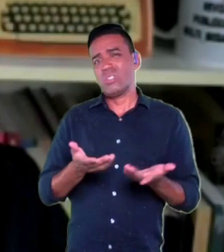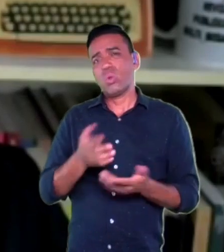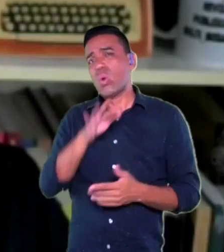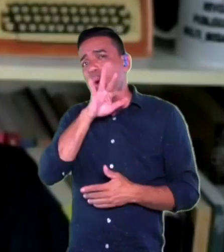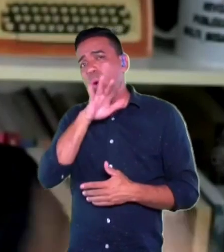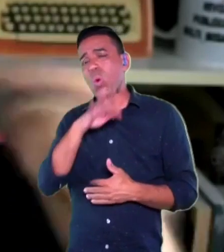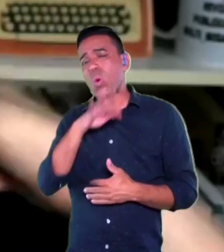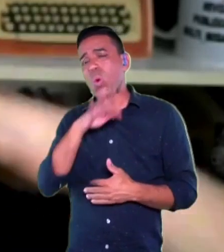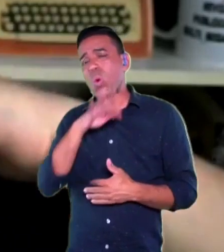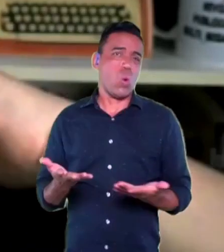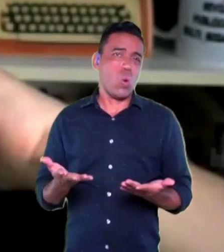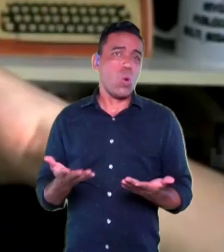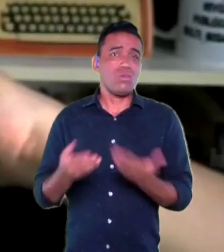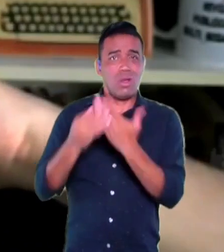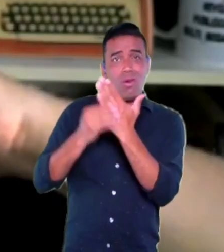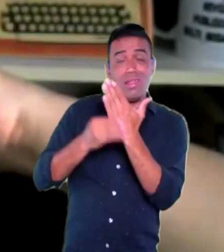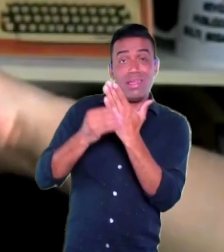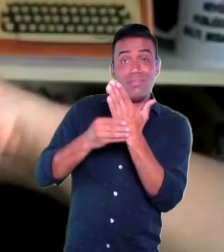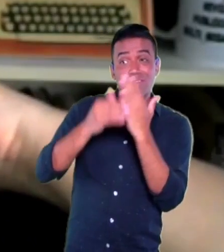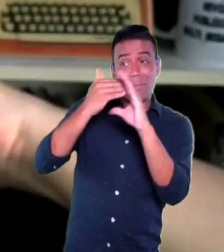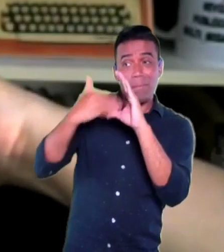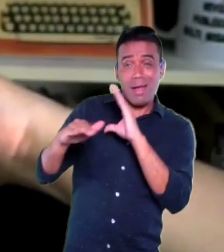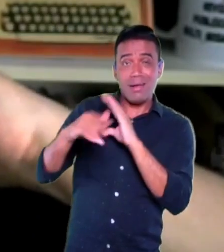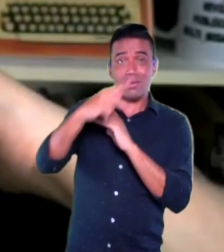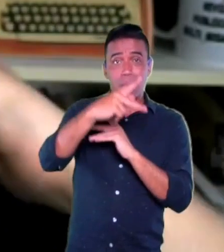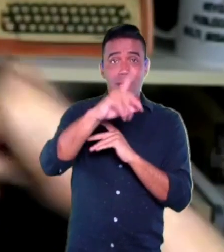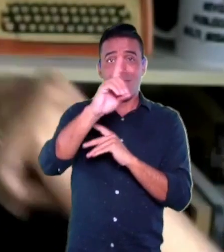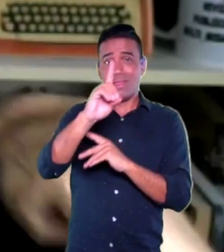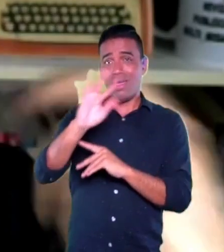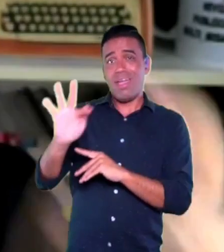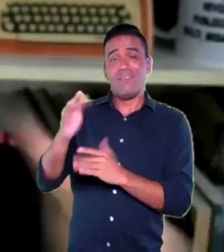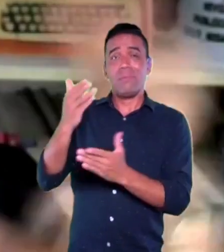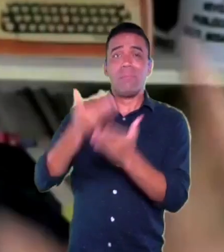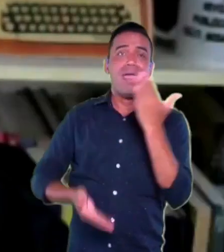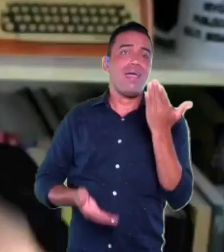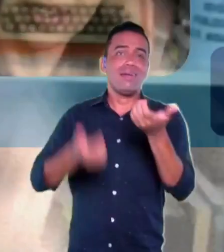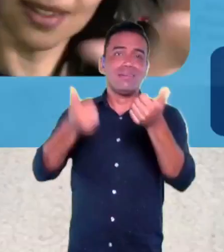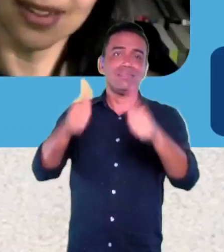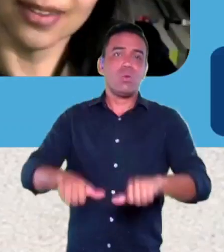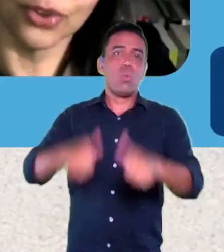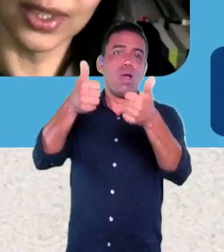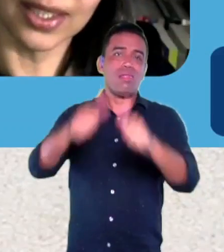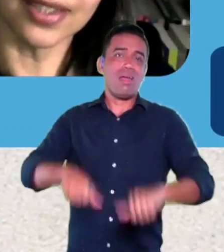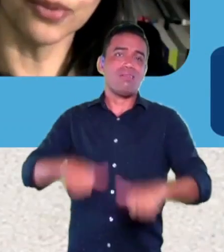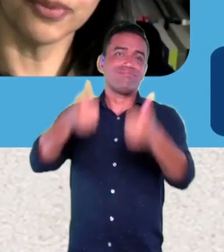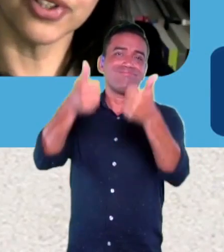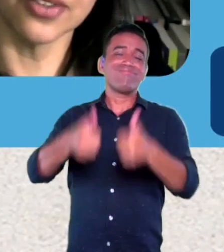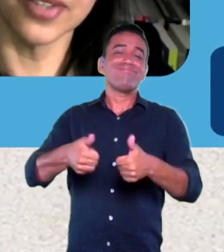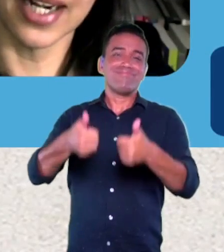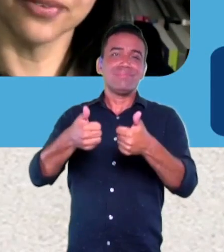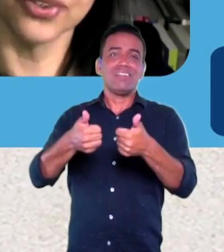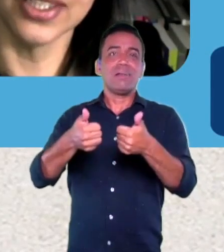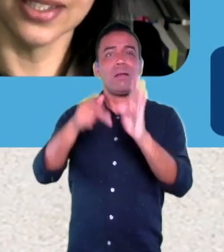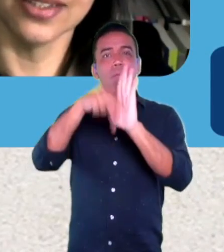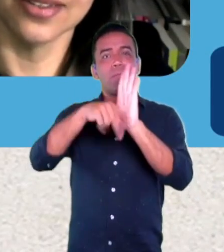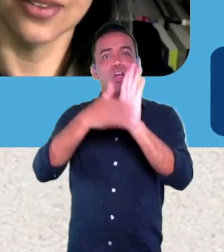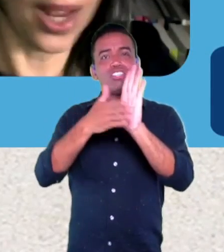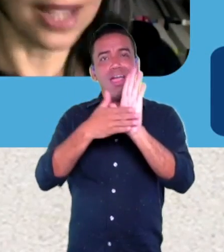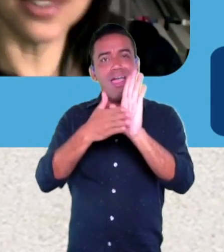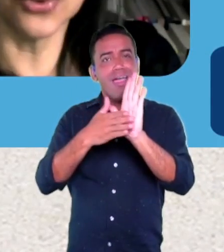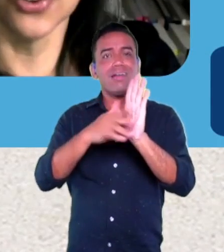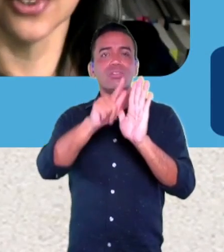como esse, quando você manda o PDF, você perde, né? sim. Perde toda a questão do projeto gráfico